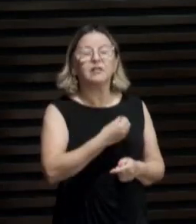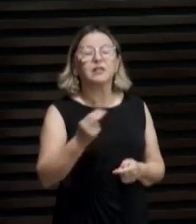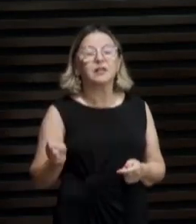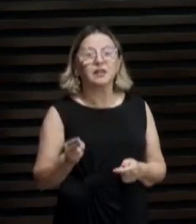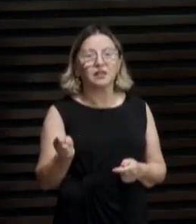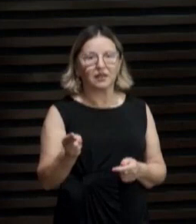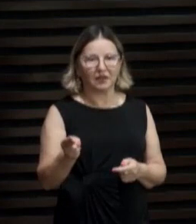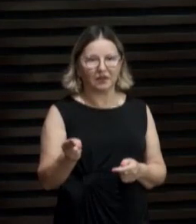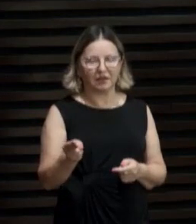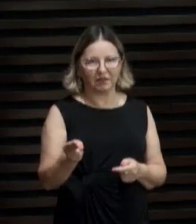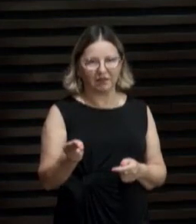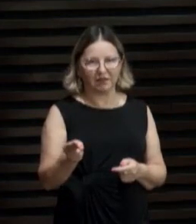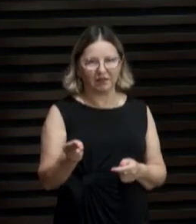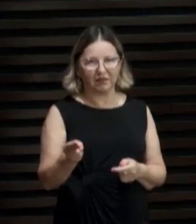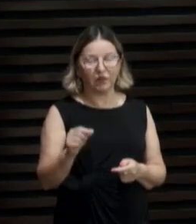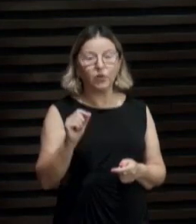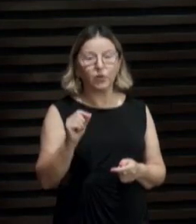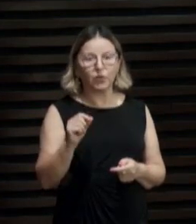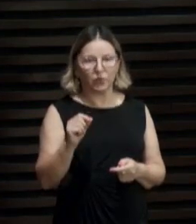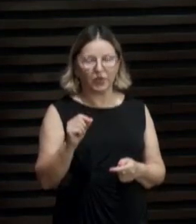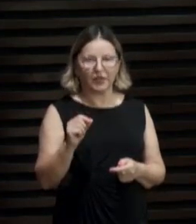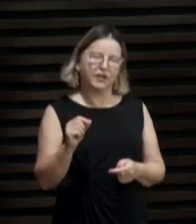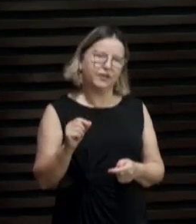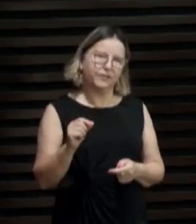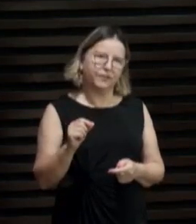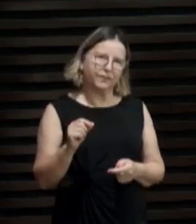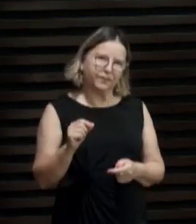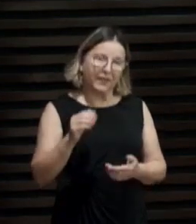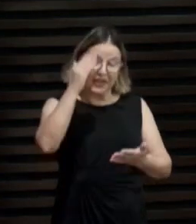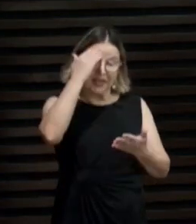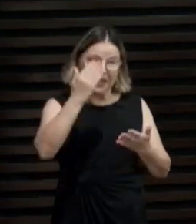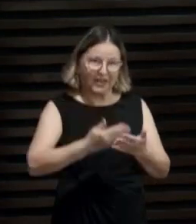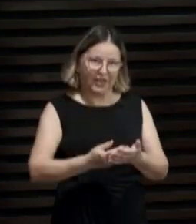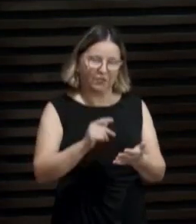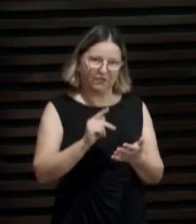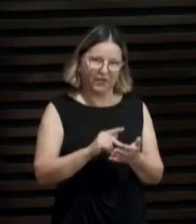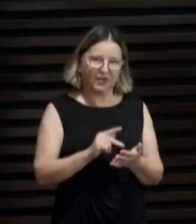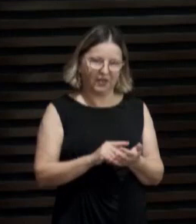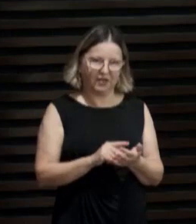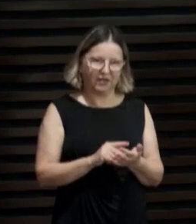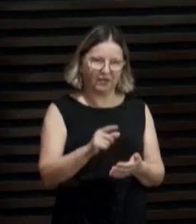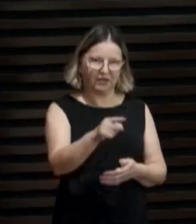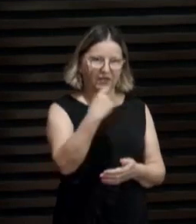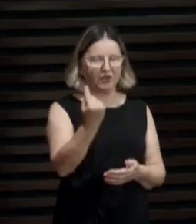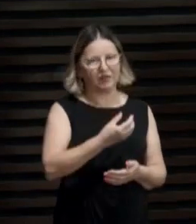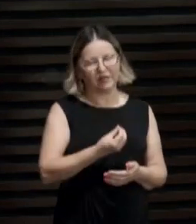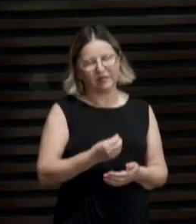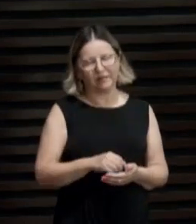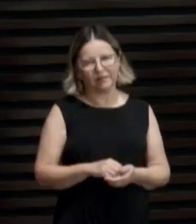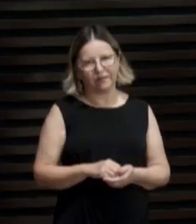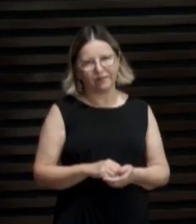estamos professando como verdade, confessando como absoluta em nossas vidas.